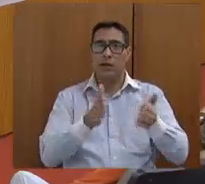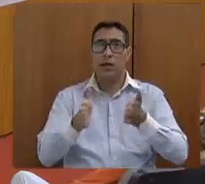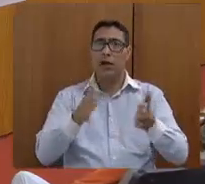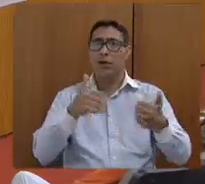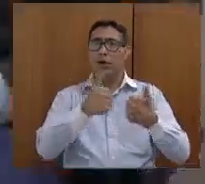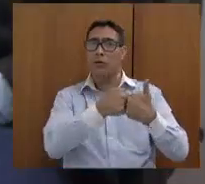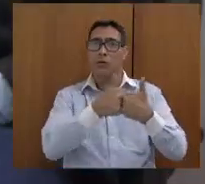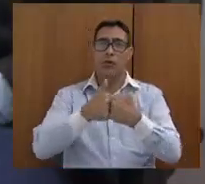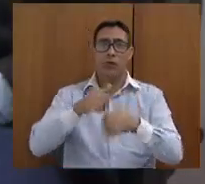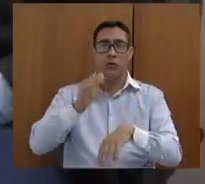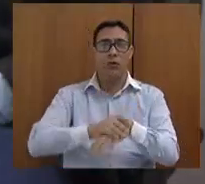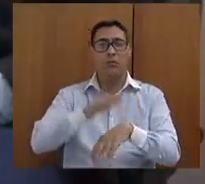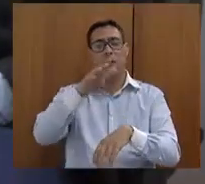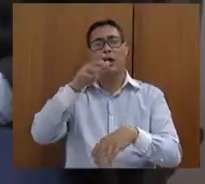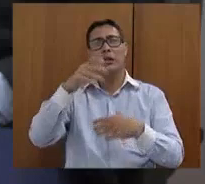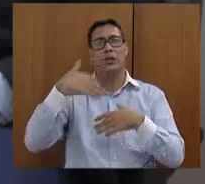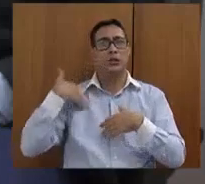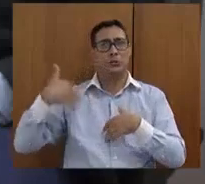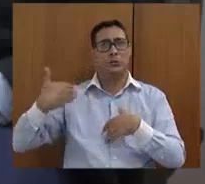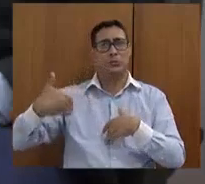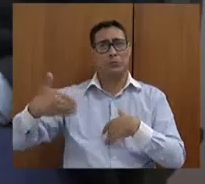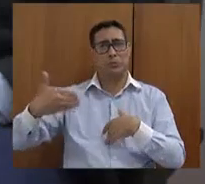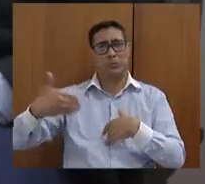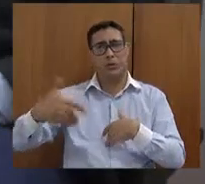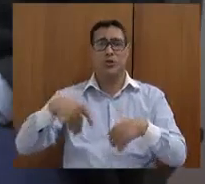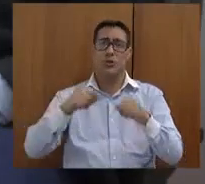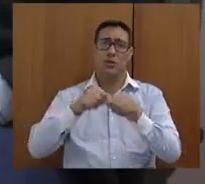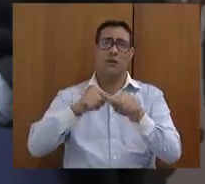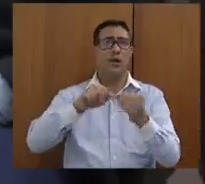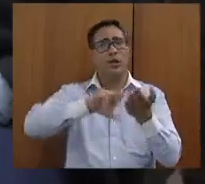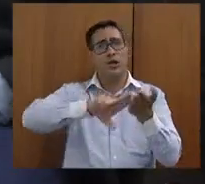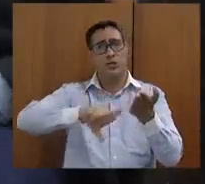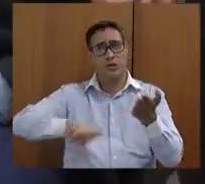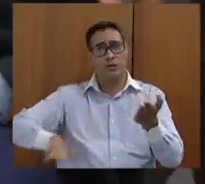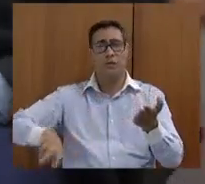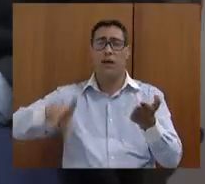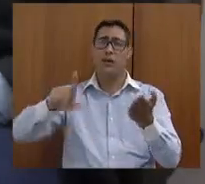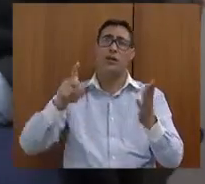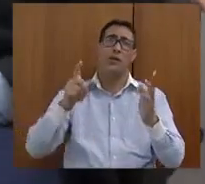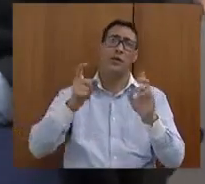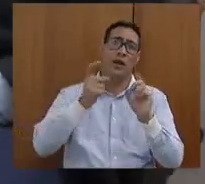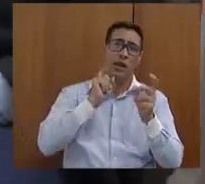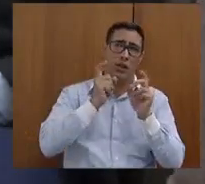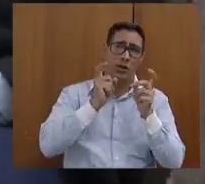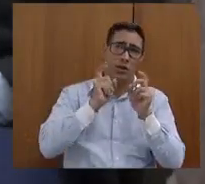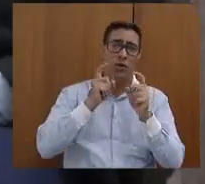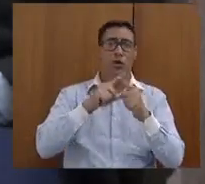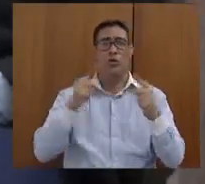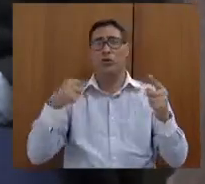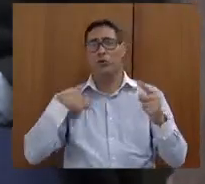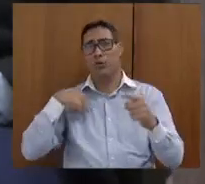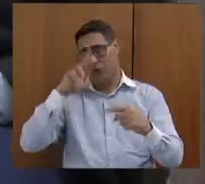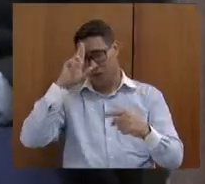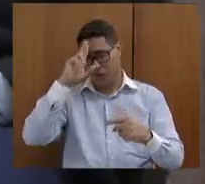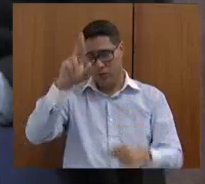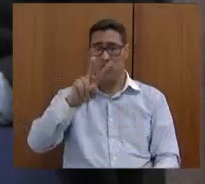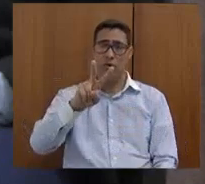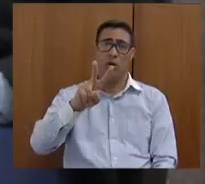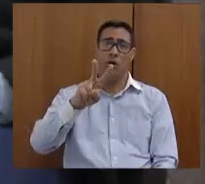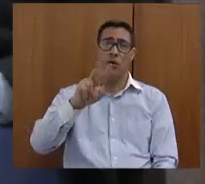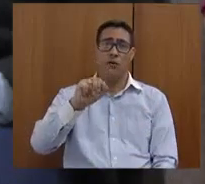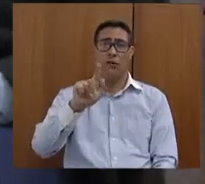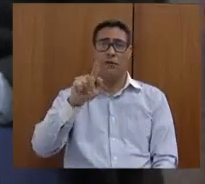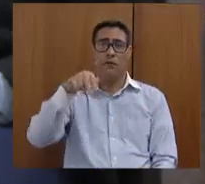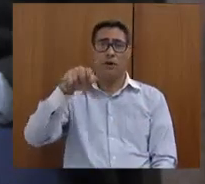rotineiro temos feito diversas reuniões e o reitor da Lavínia o reitor Wagner possibilitando que a gente